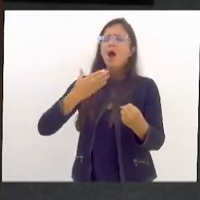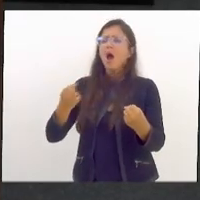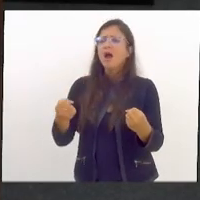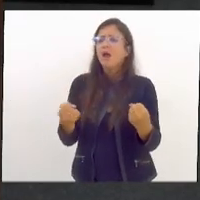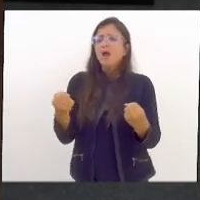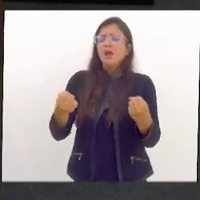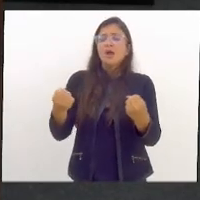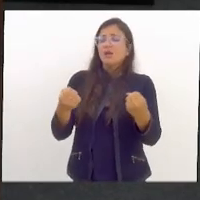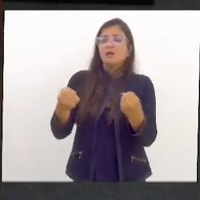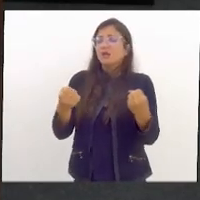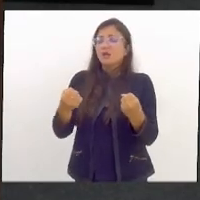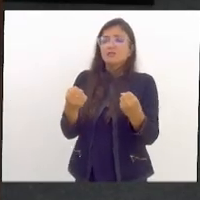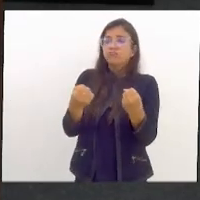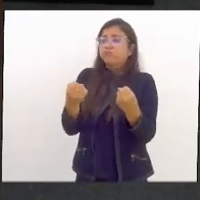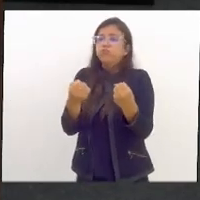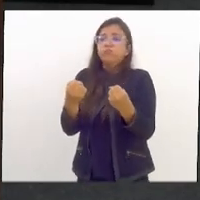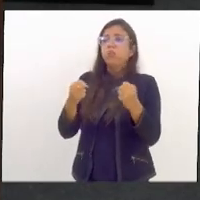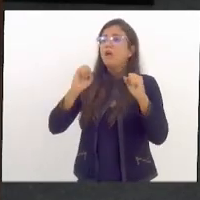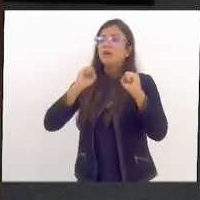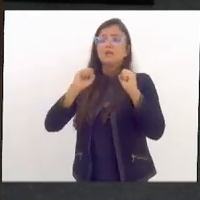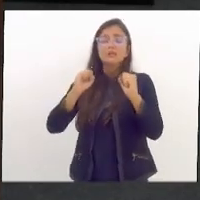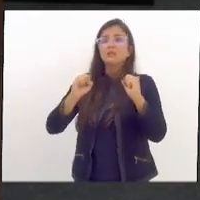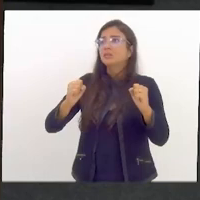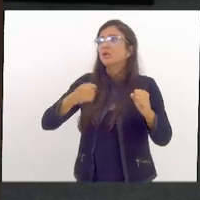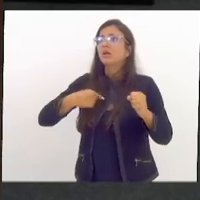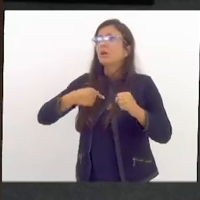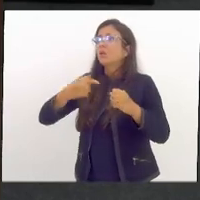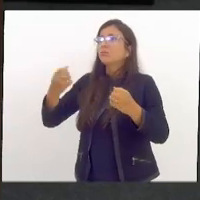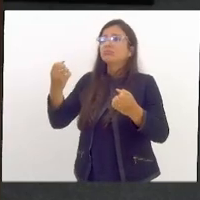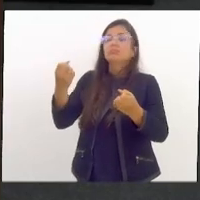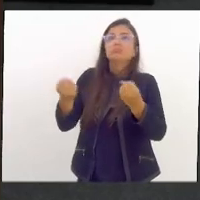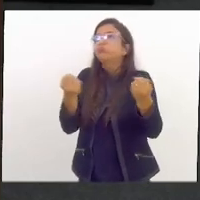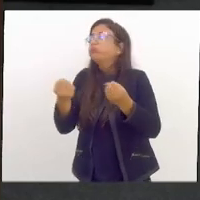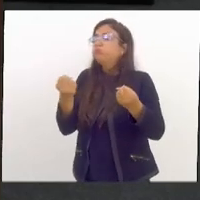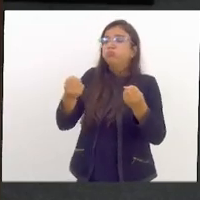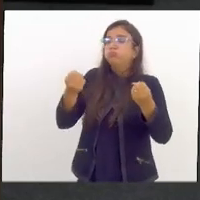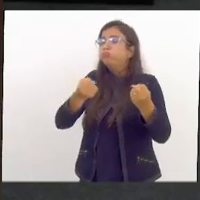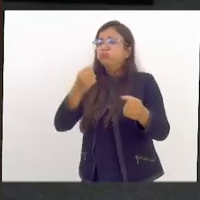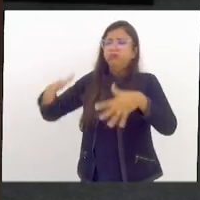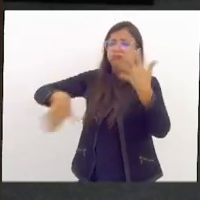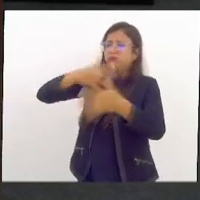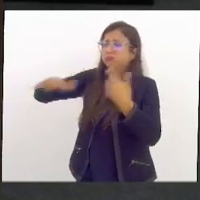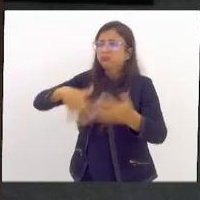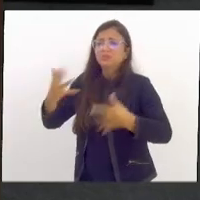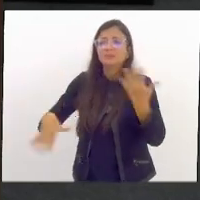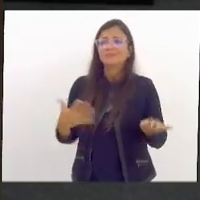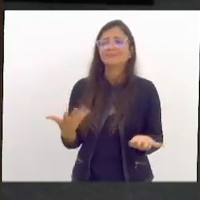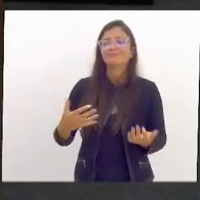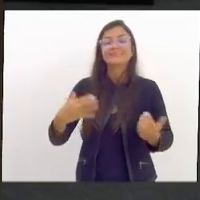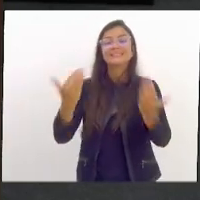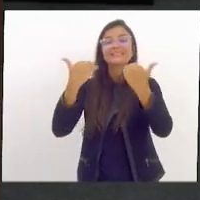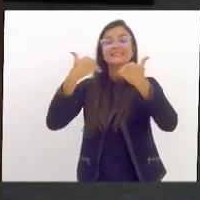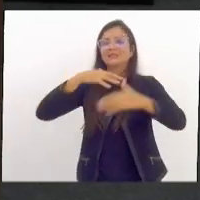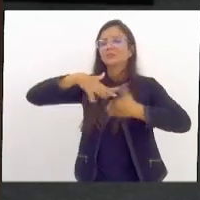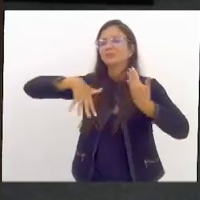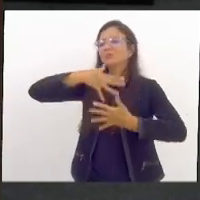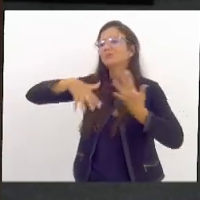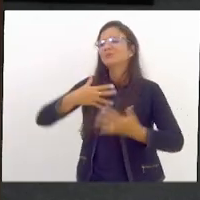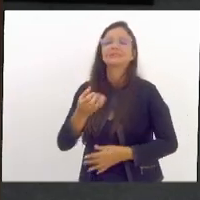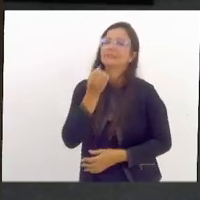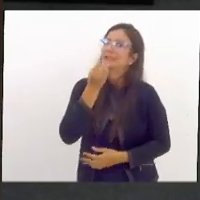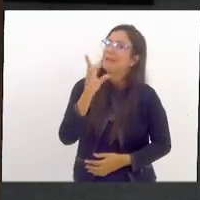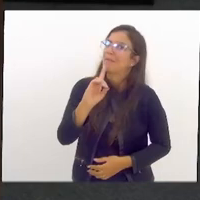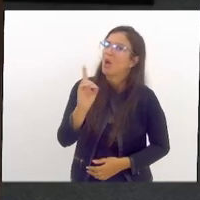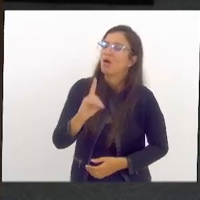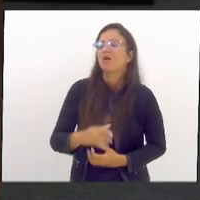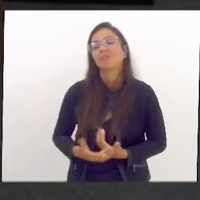uma súbita perda das suas condições emocionais. Então, essa